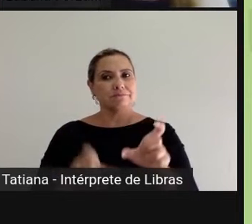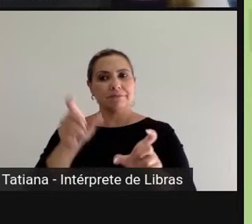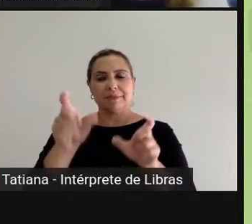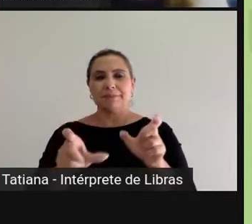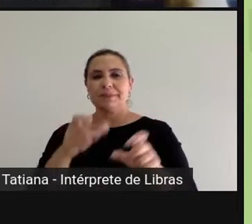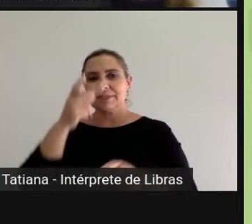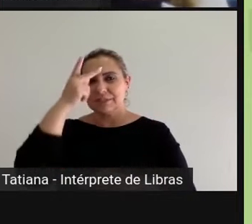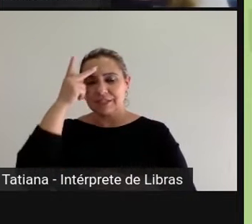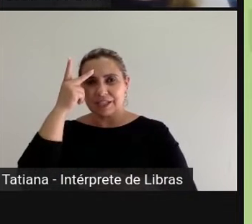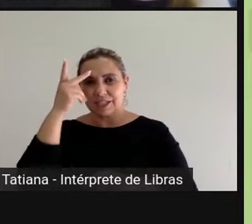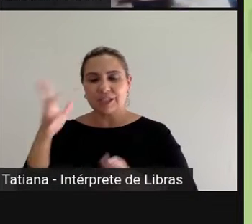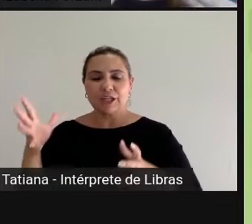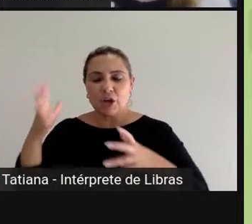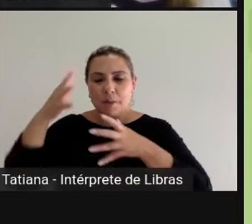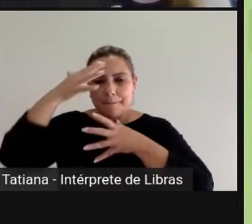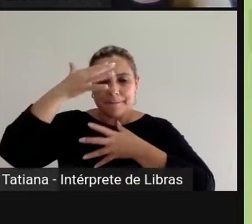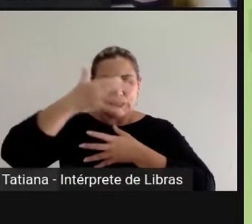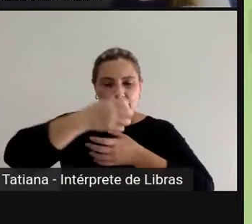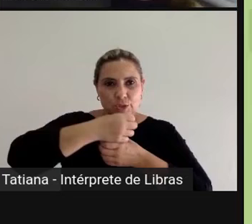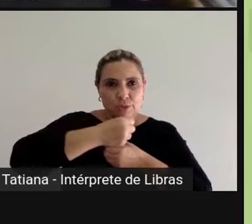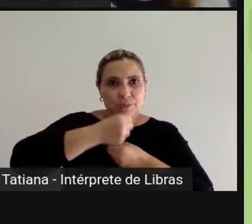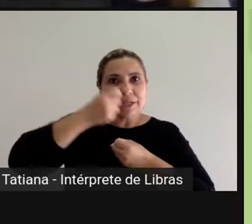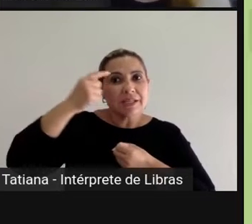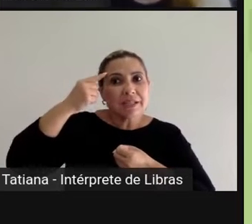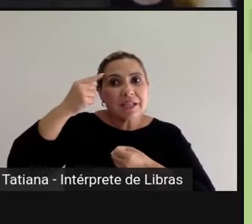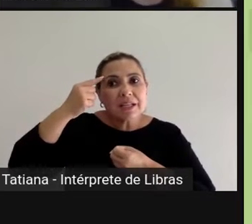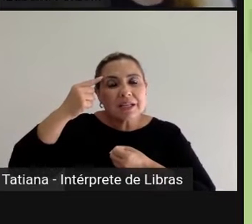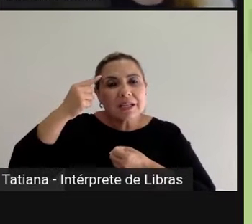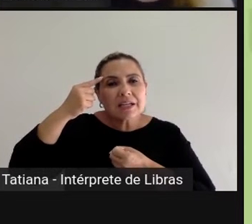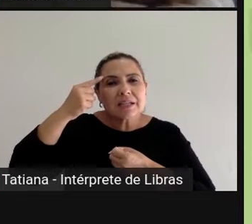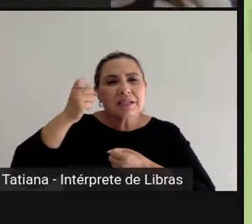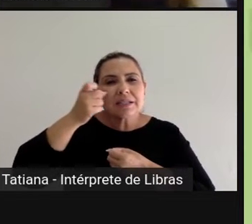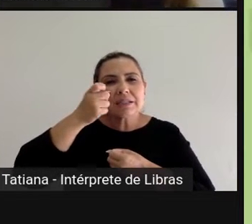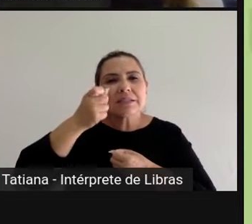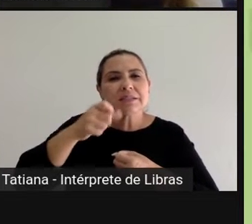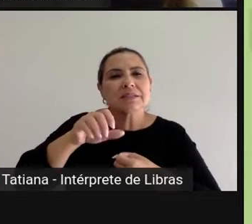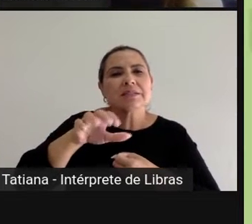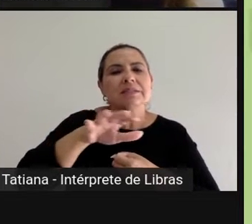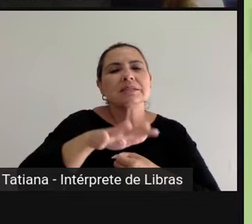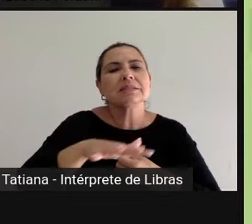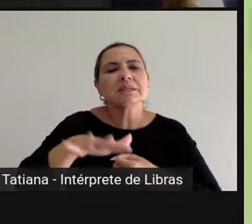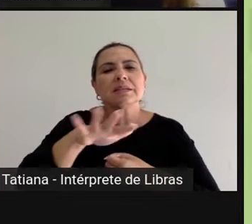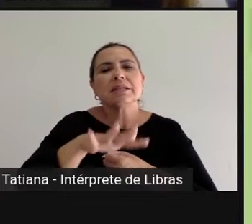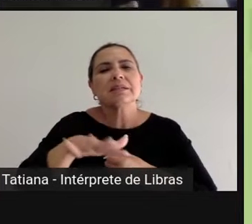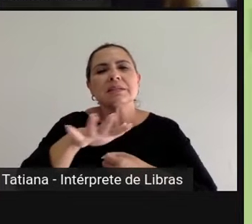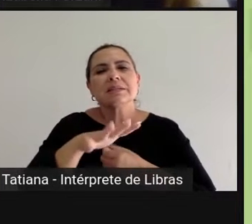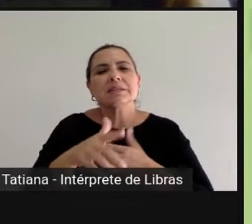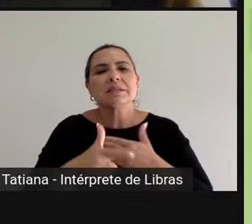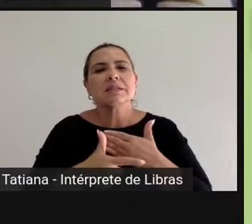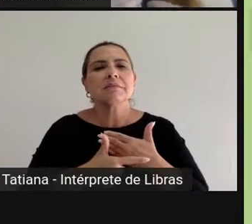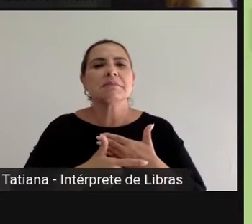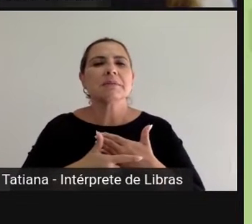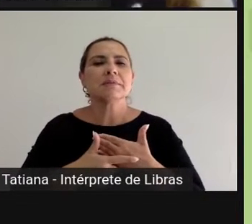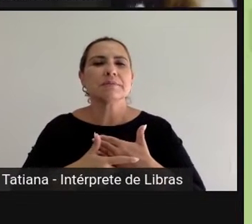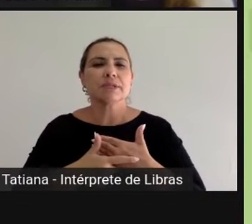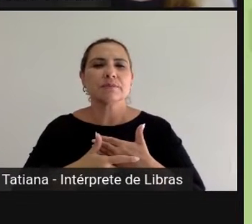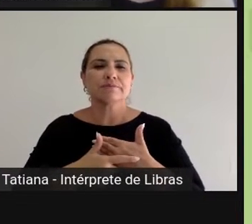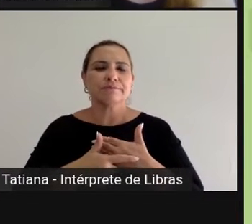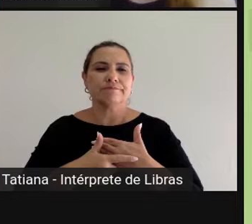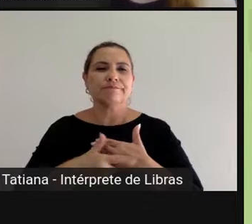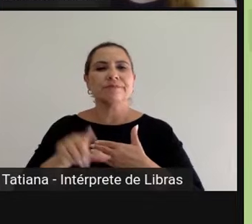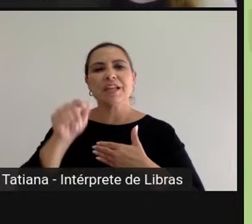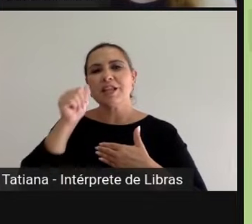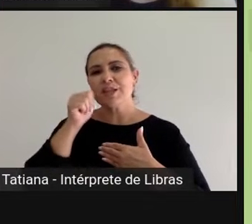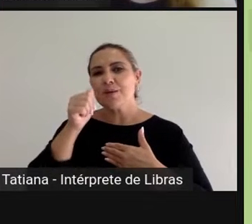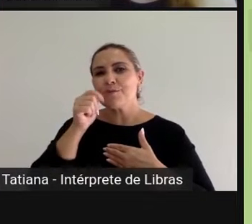ele é uma soma ele é uma pessoa, mas ele é uma soma de interesses e uma soma de papéis sociais. Ou seja, uma